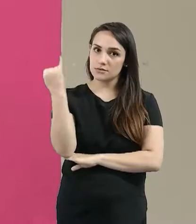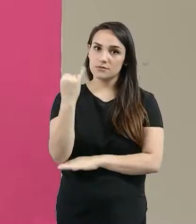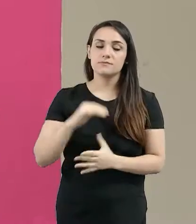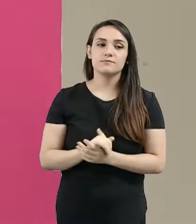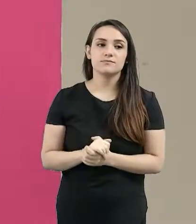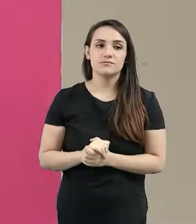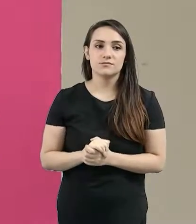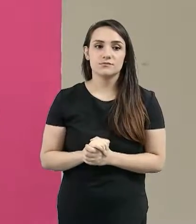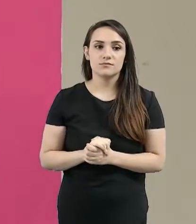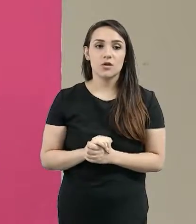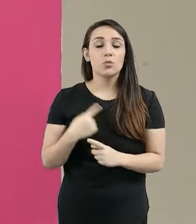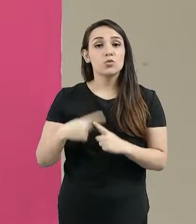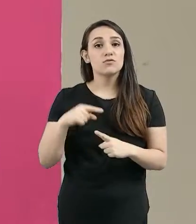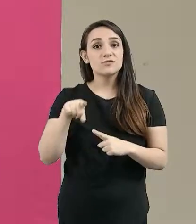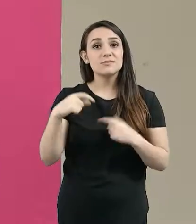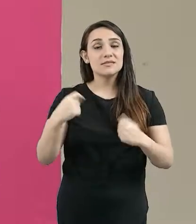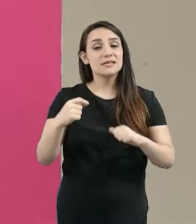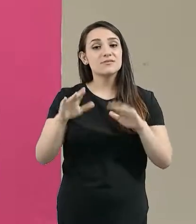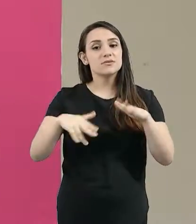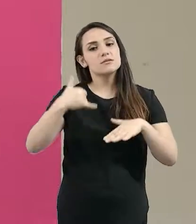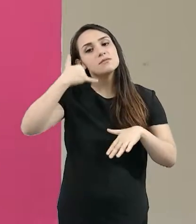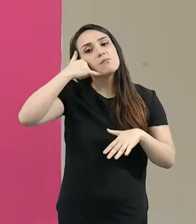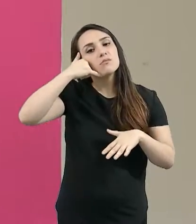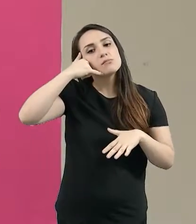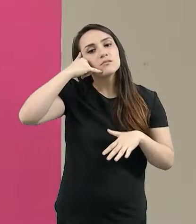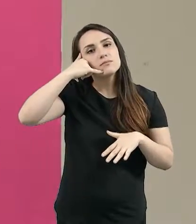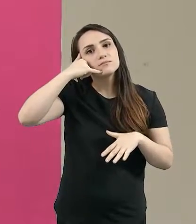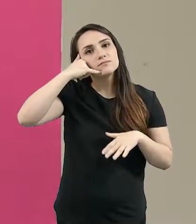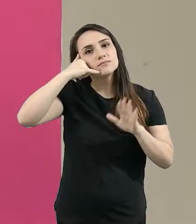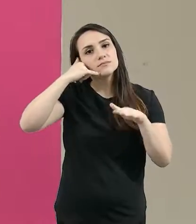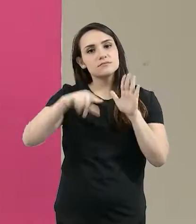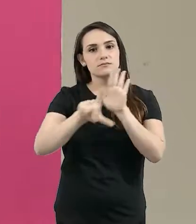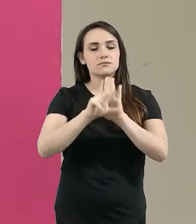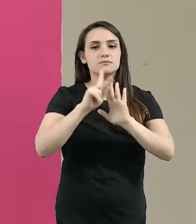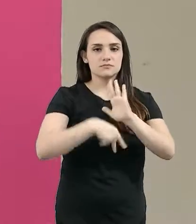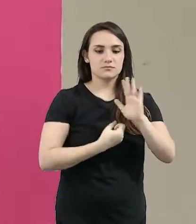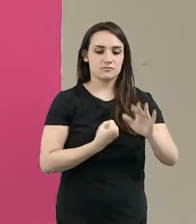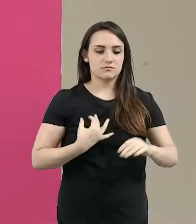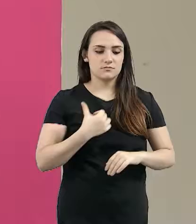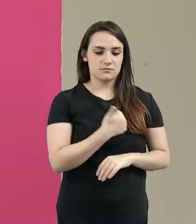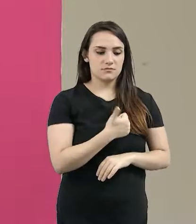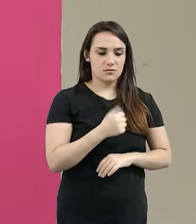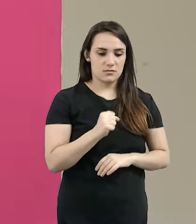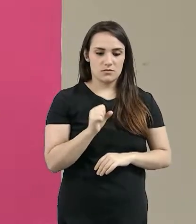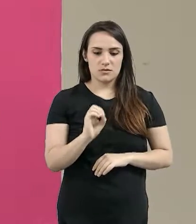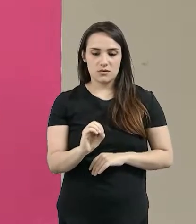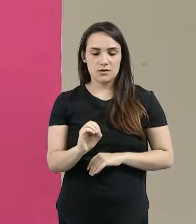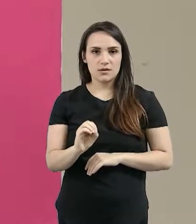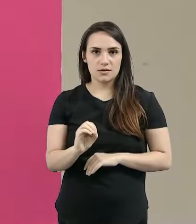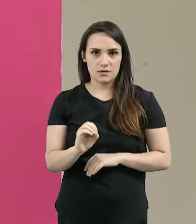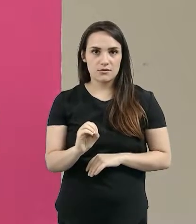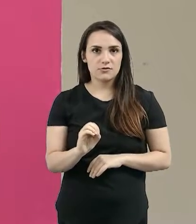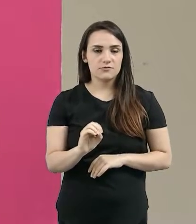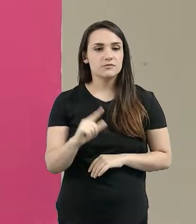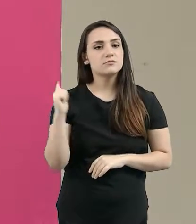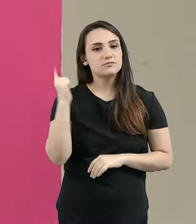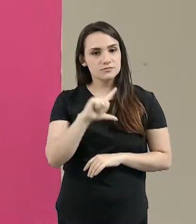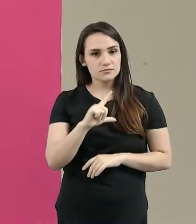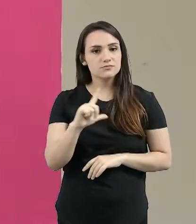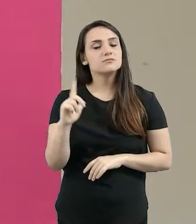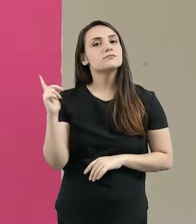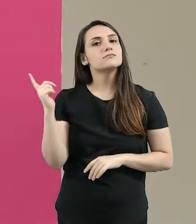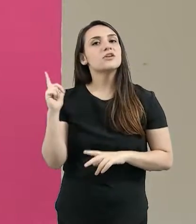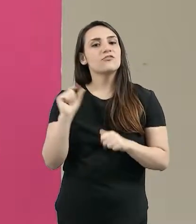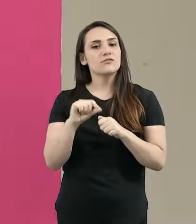temos 2 bons mecanismos de denúncia que você precisa falar no telefone. Então, nós temos o 180,